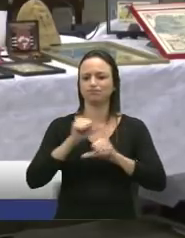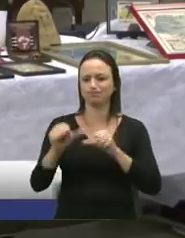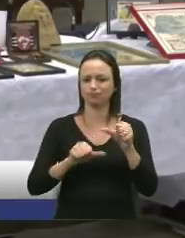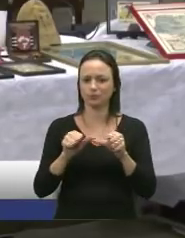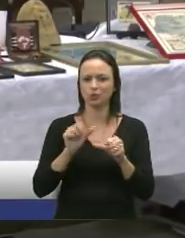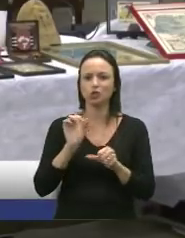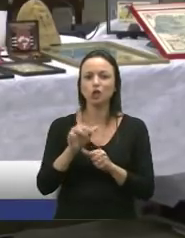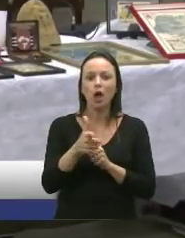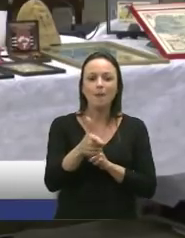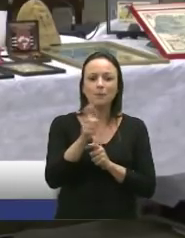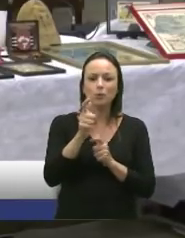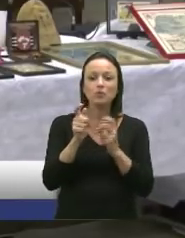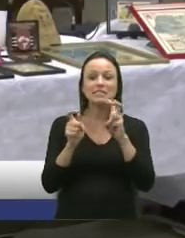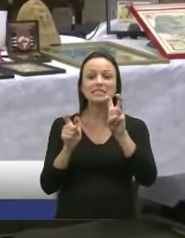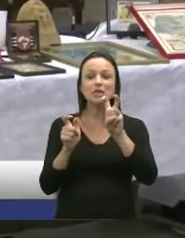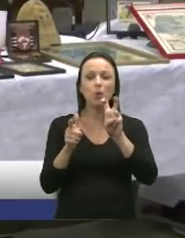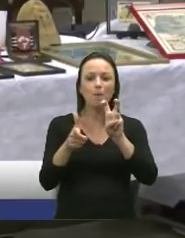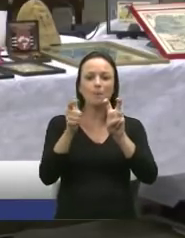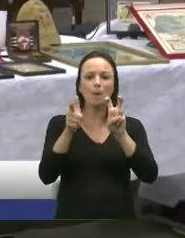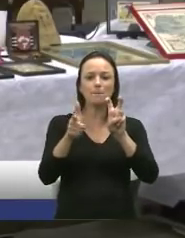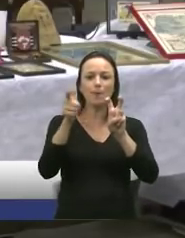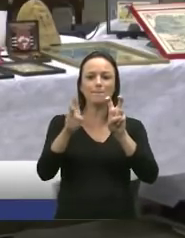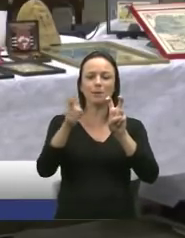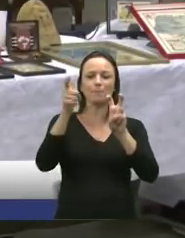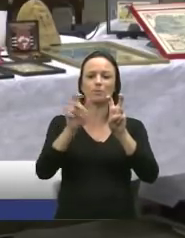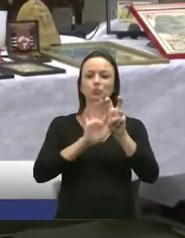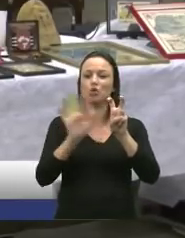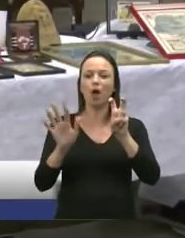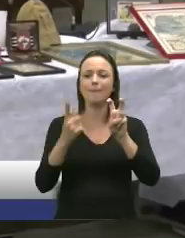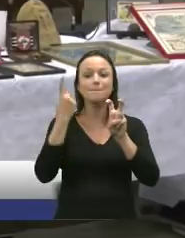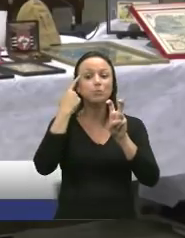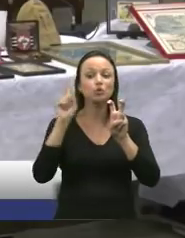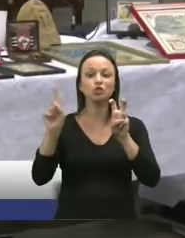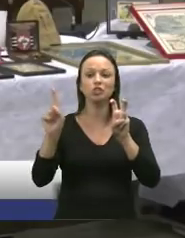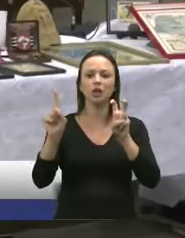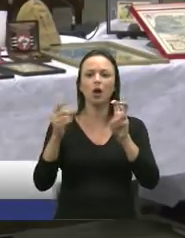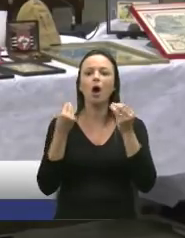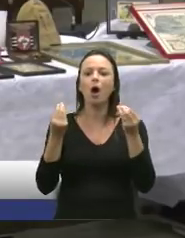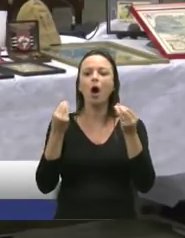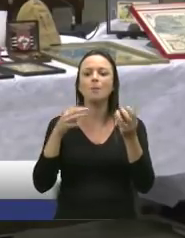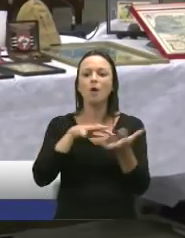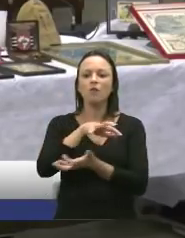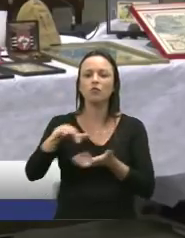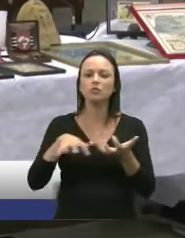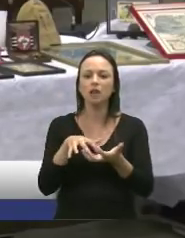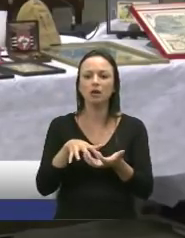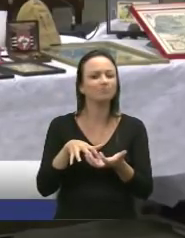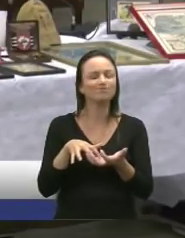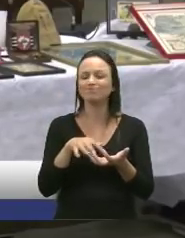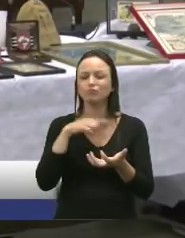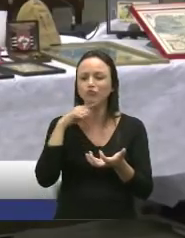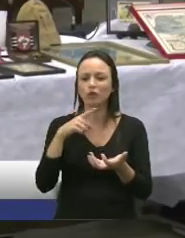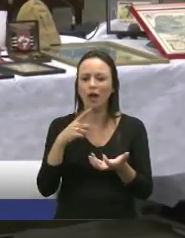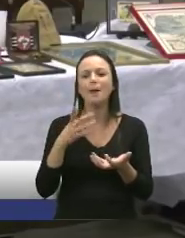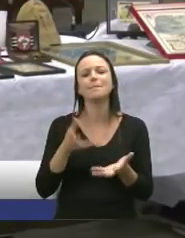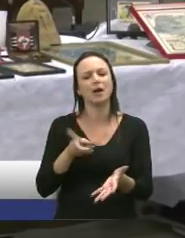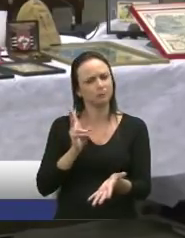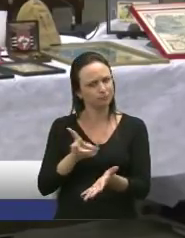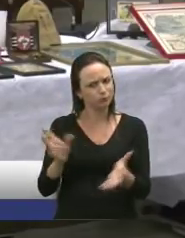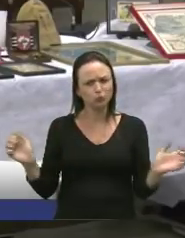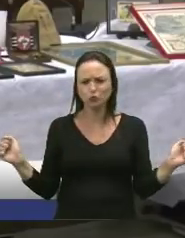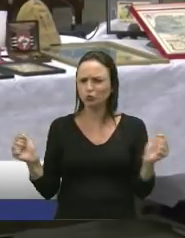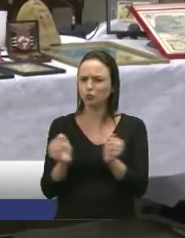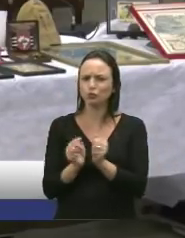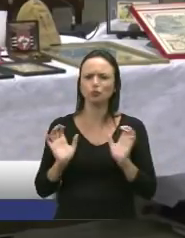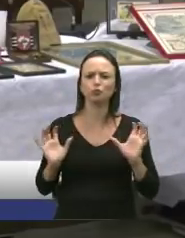por dia. Como se fazer uma revolução assim? Mas ainda assim eles ficaram juntos. do Batalhão